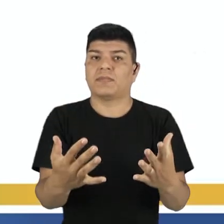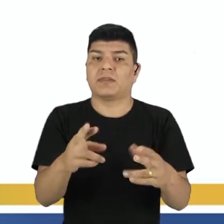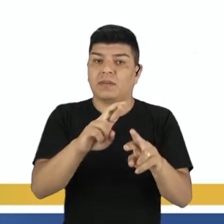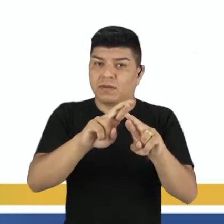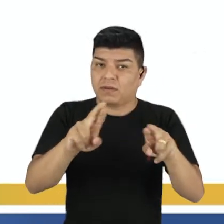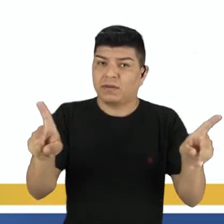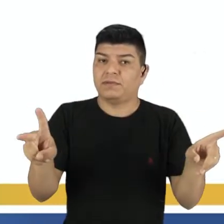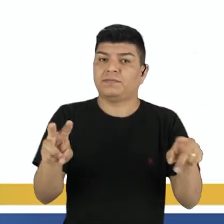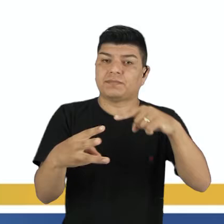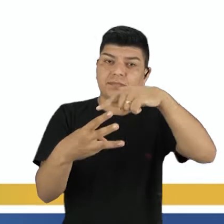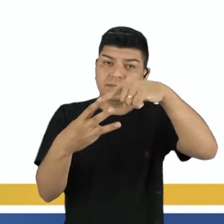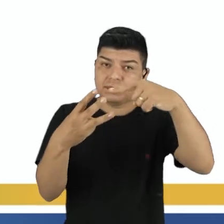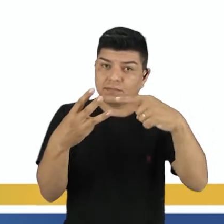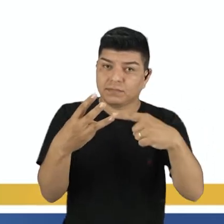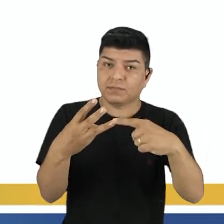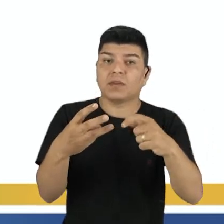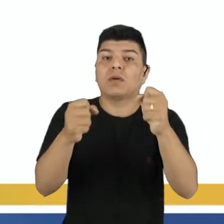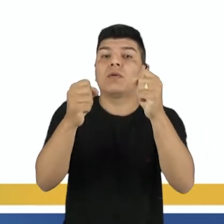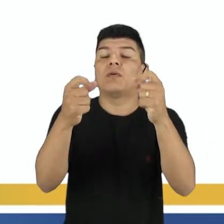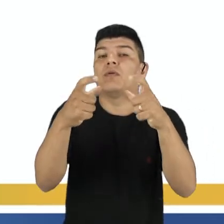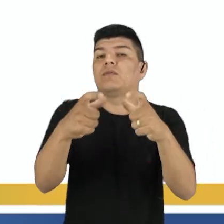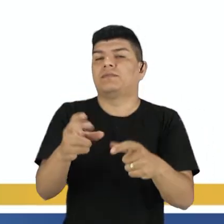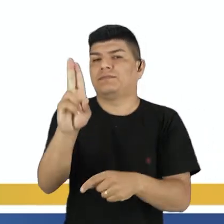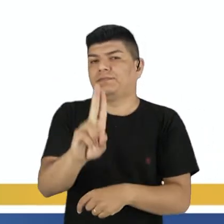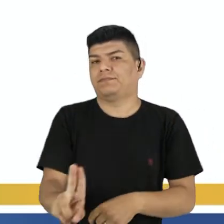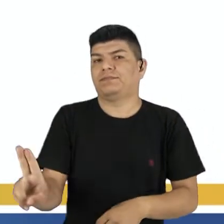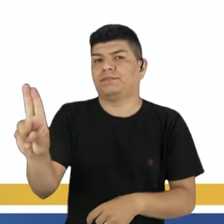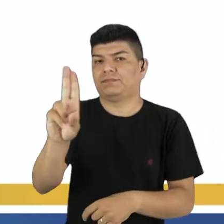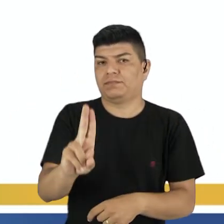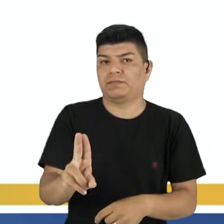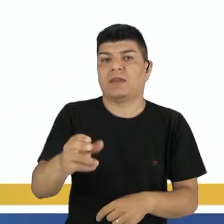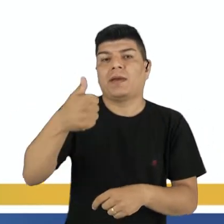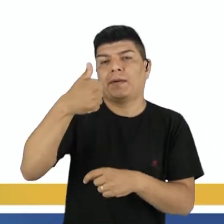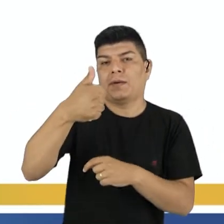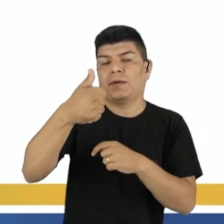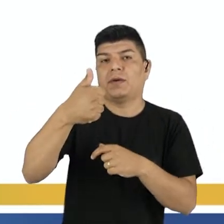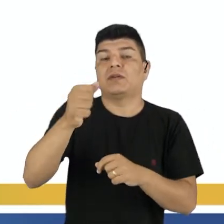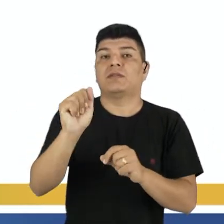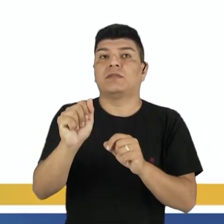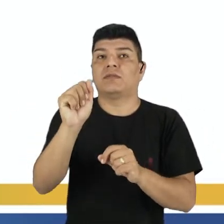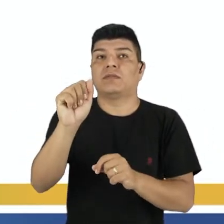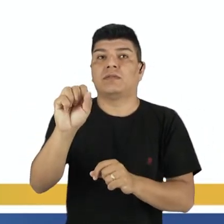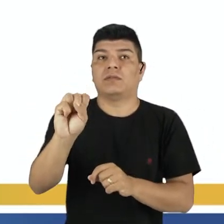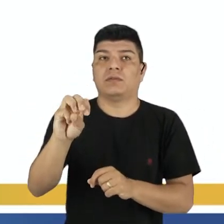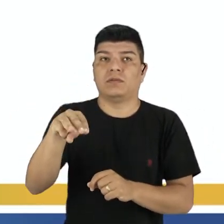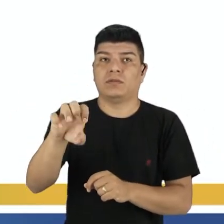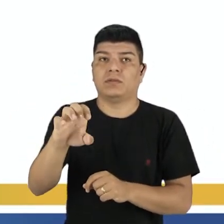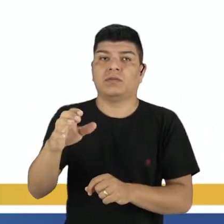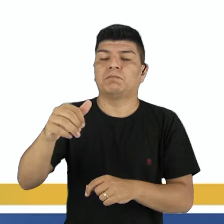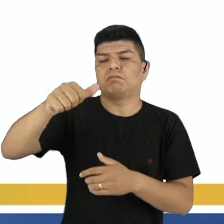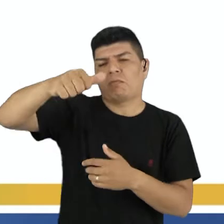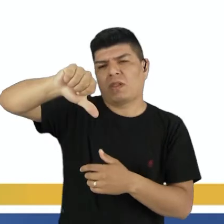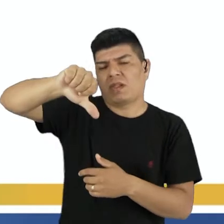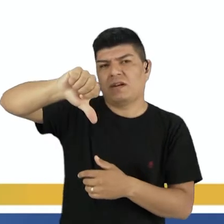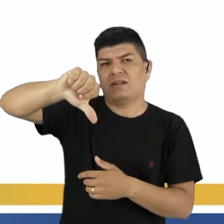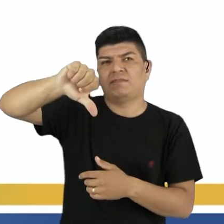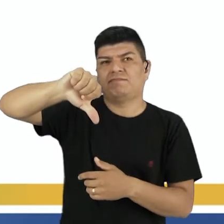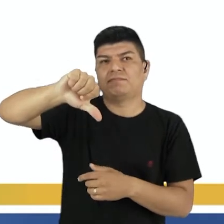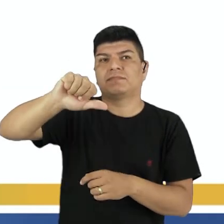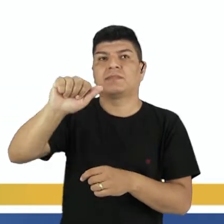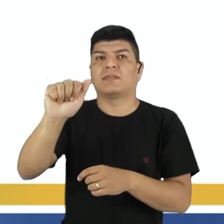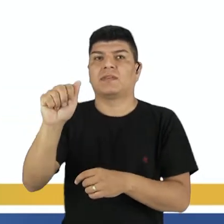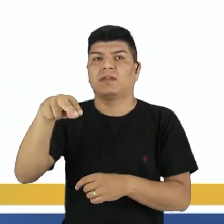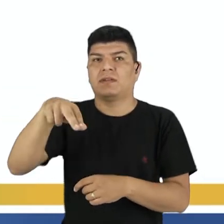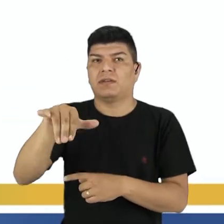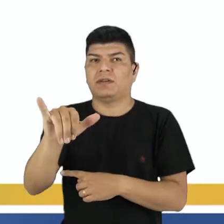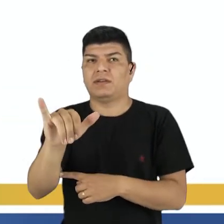diferença entre essas três palavras é onde vocês vão usar. Em sentenças positivas, vocês vão usar o some. Em sentenças negativas, vocês vão usar